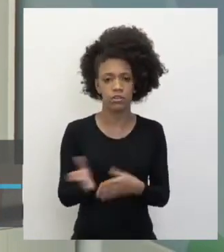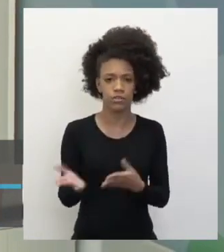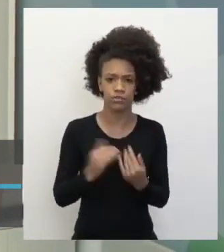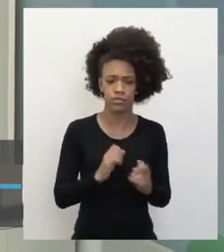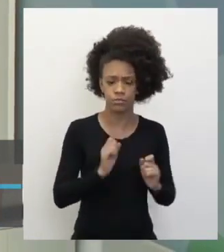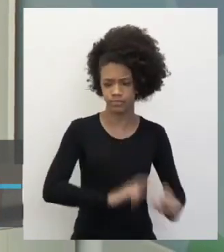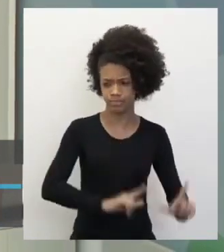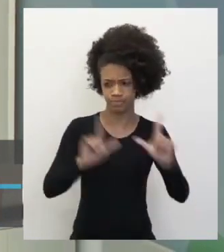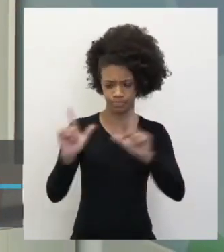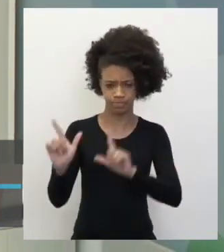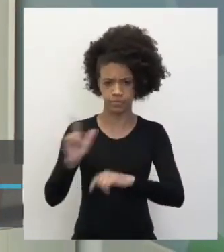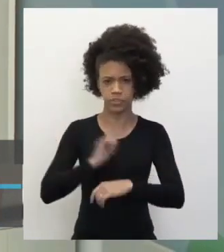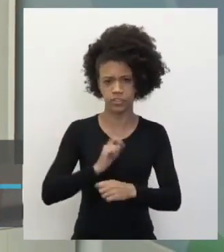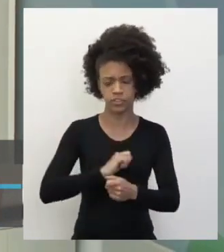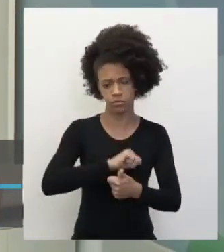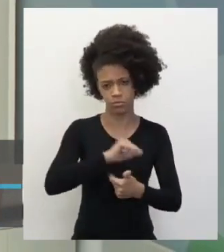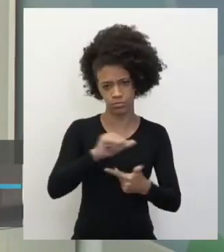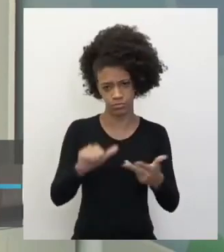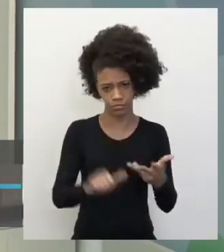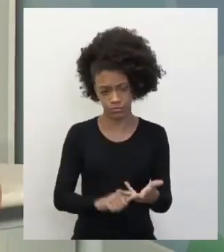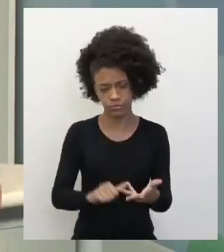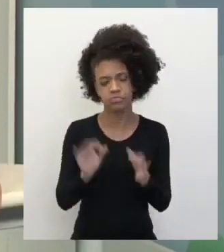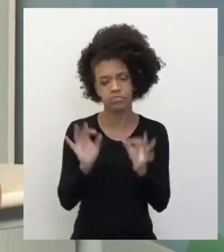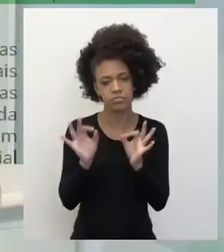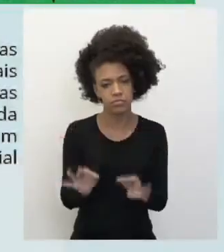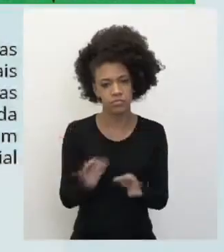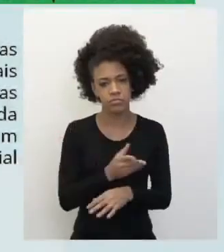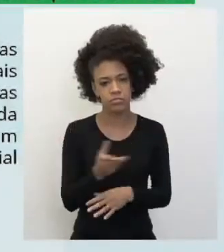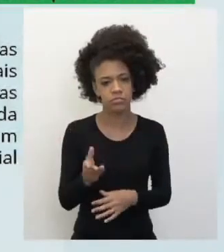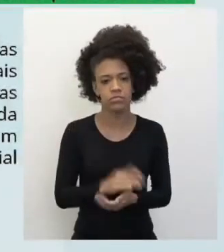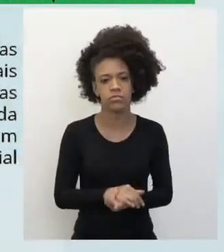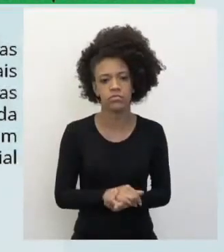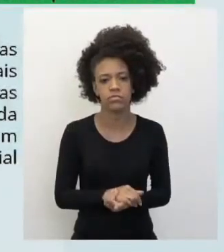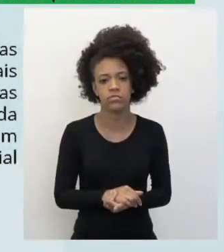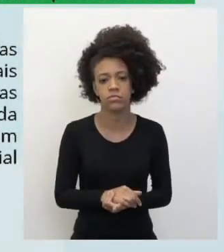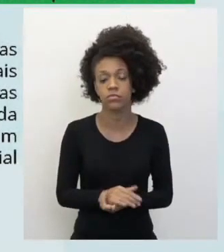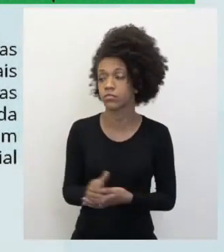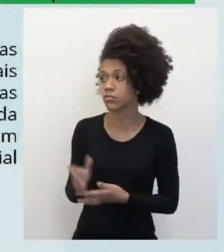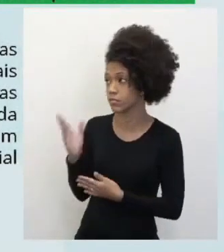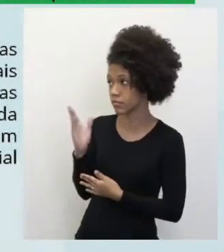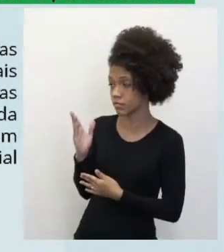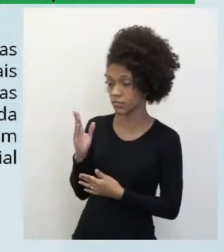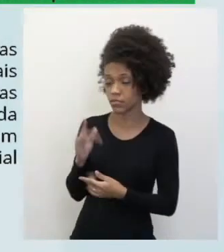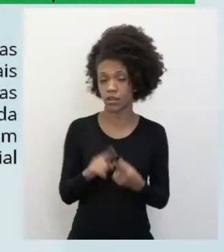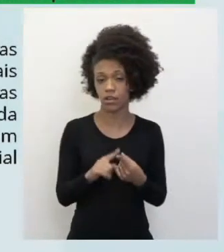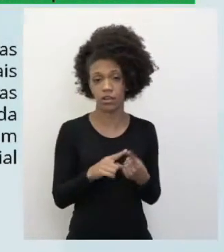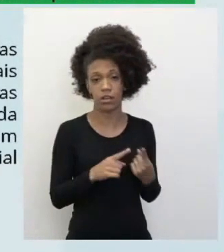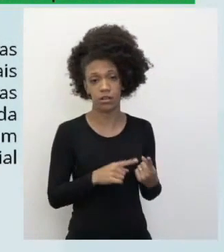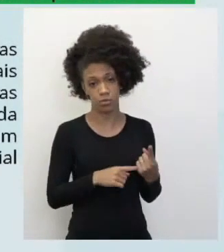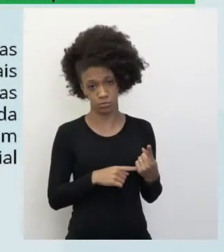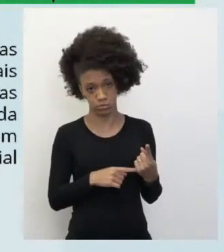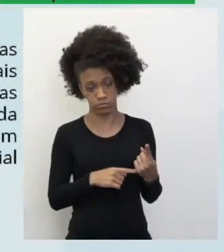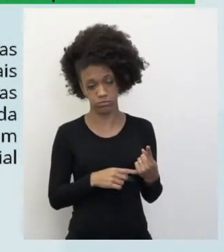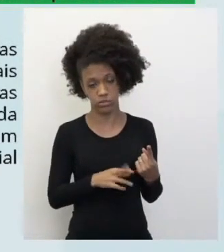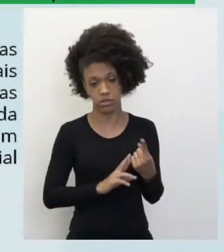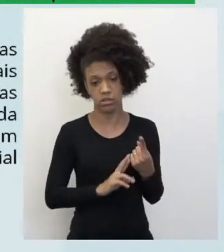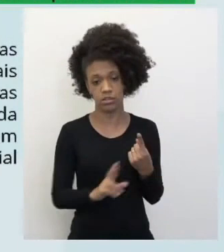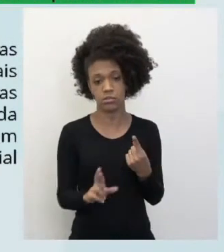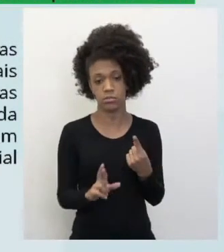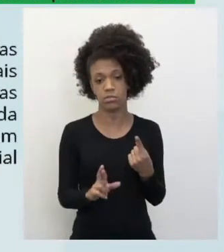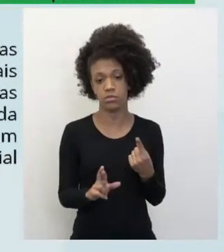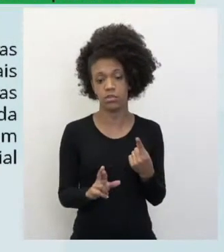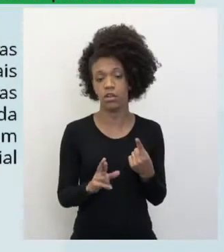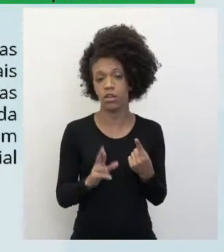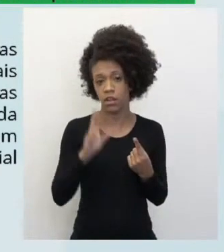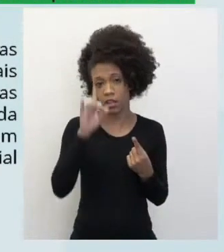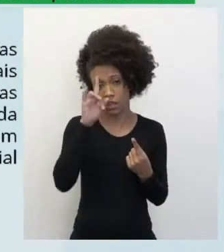tela que vai ter a correção grifadinha ali para vocês, tá? Então, olha só, a pergunta 1 está grifada, a resposta da pergunta 1 está